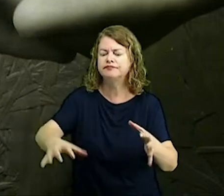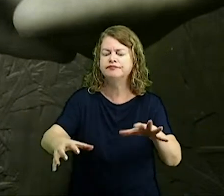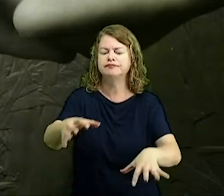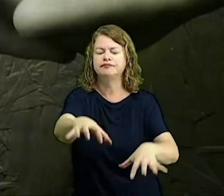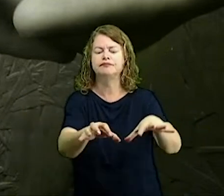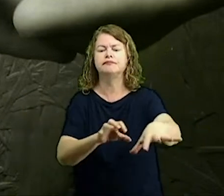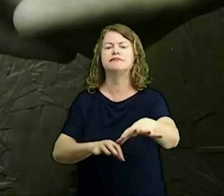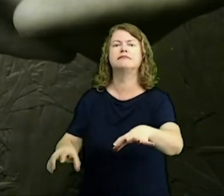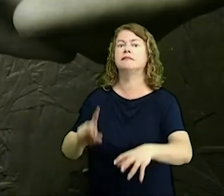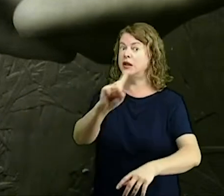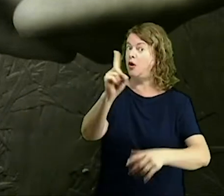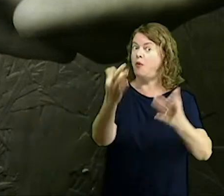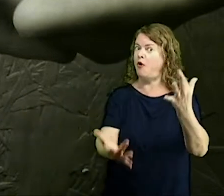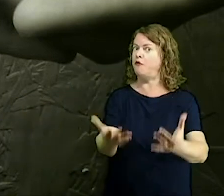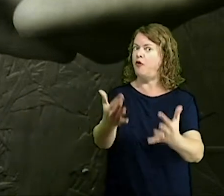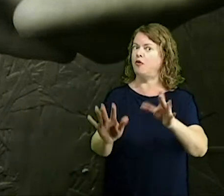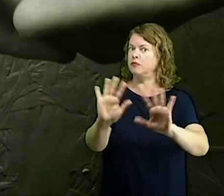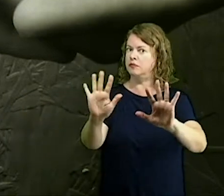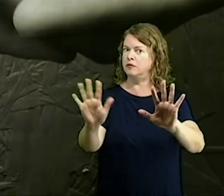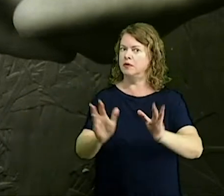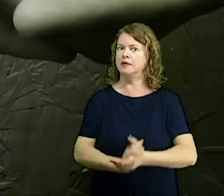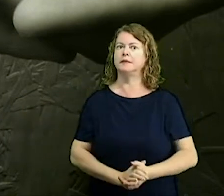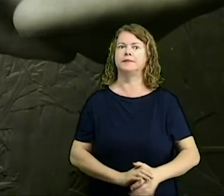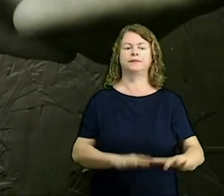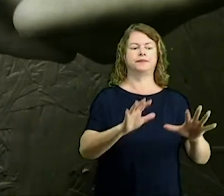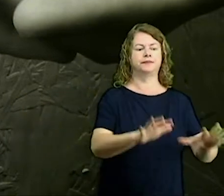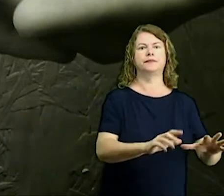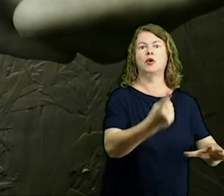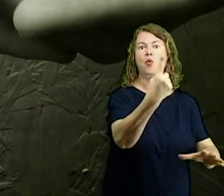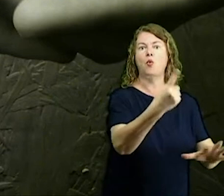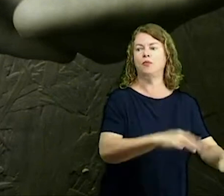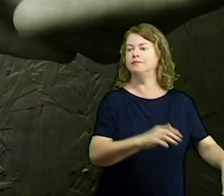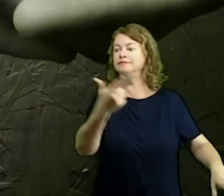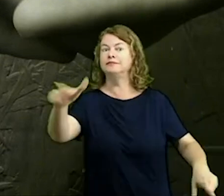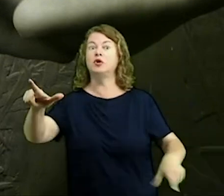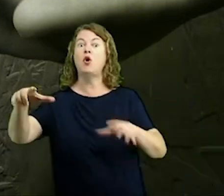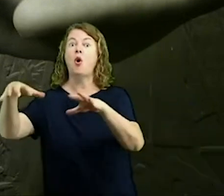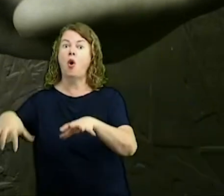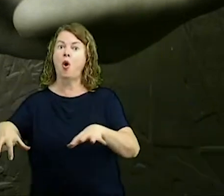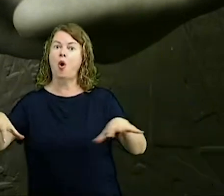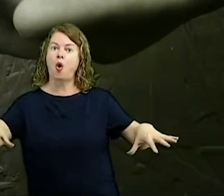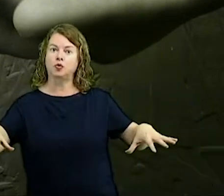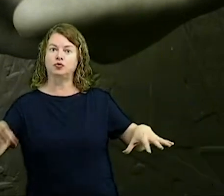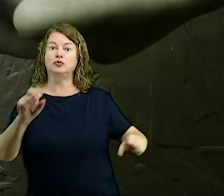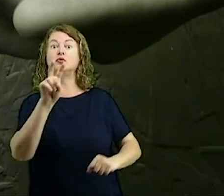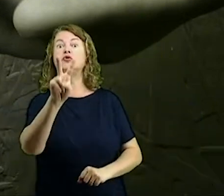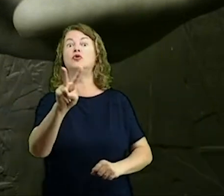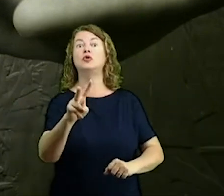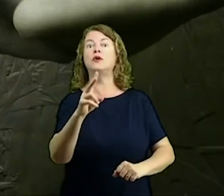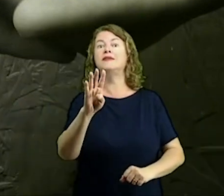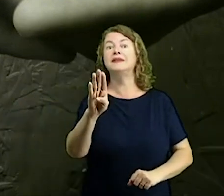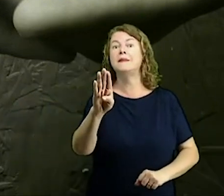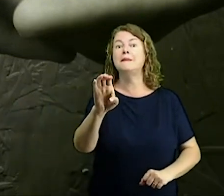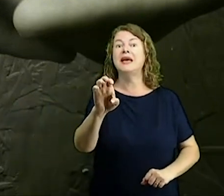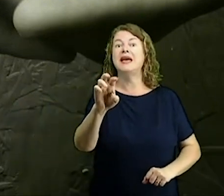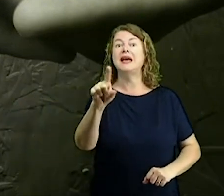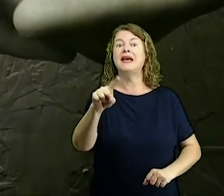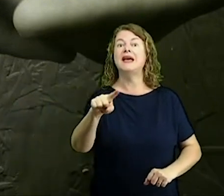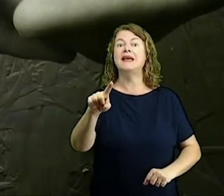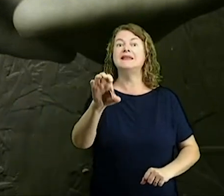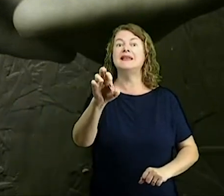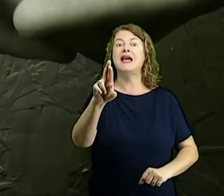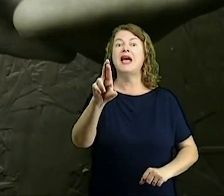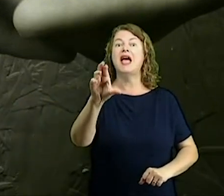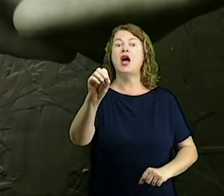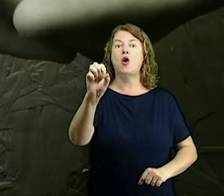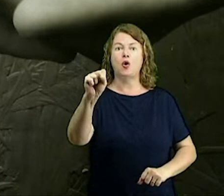dois altares, com dois bezerros para serem queimados. Então, invocai o nome do vosso Deus,